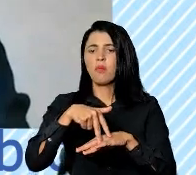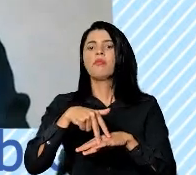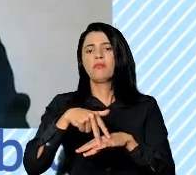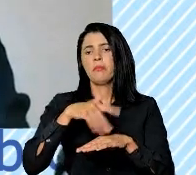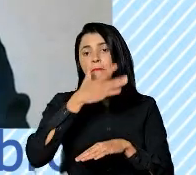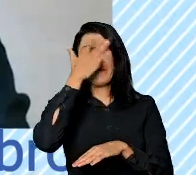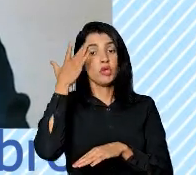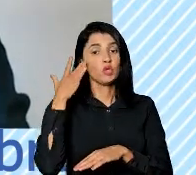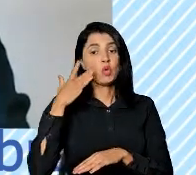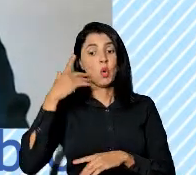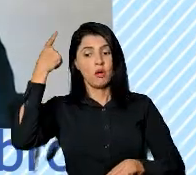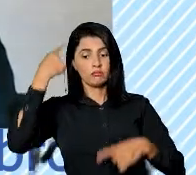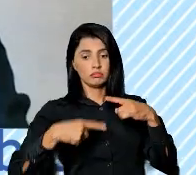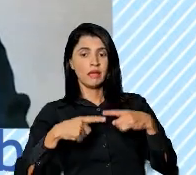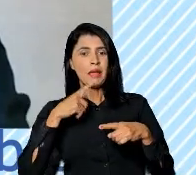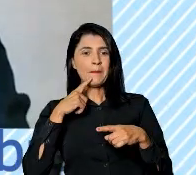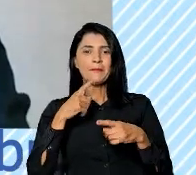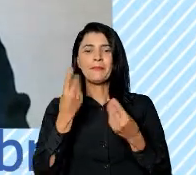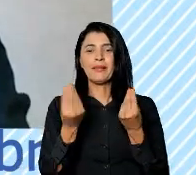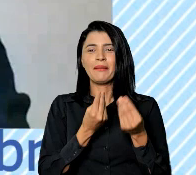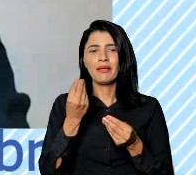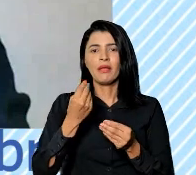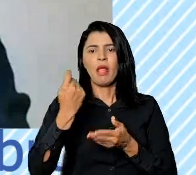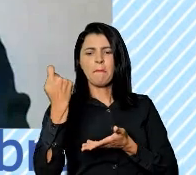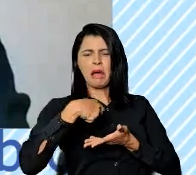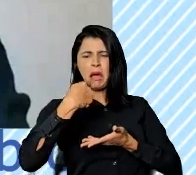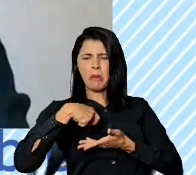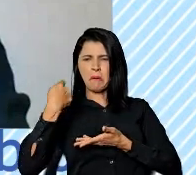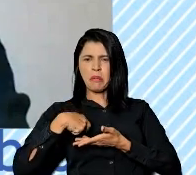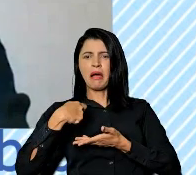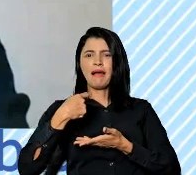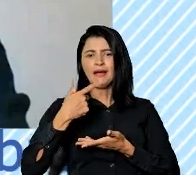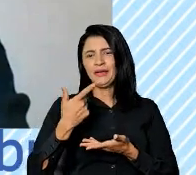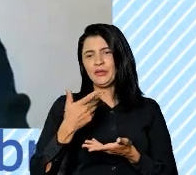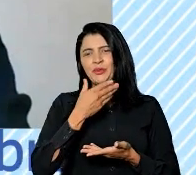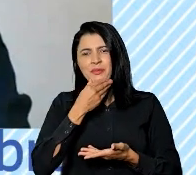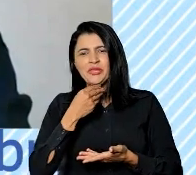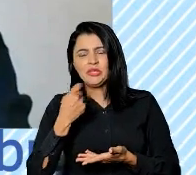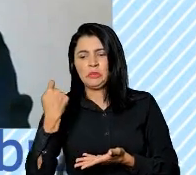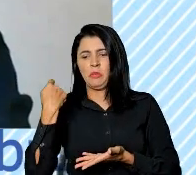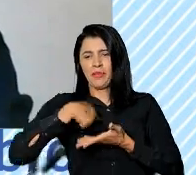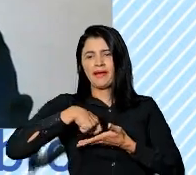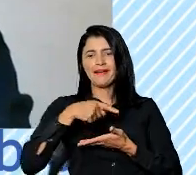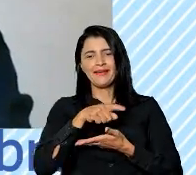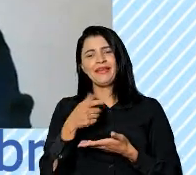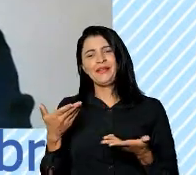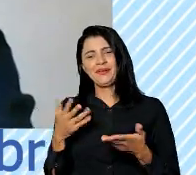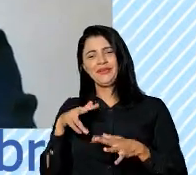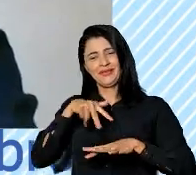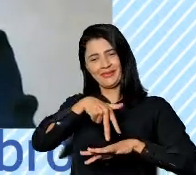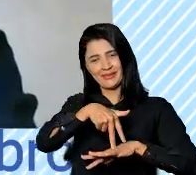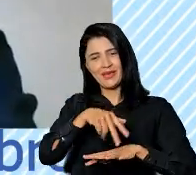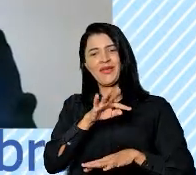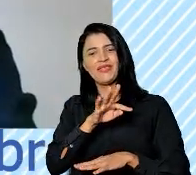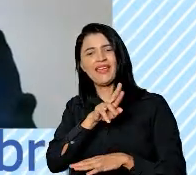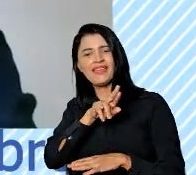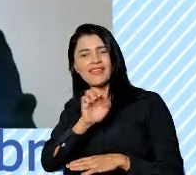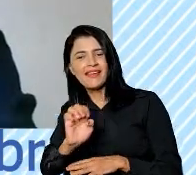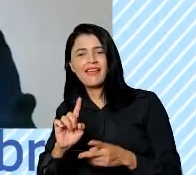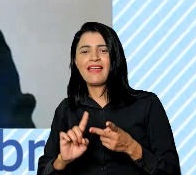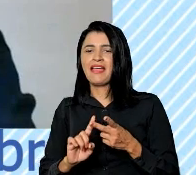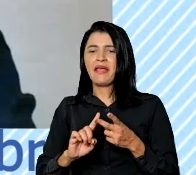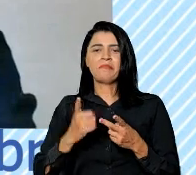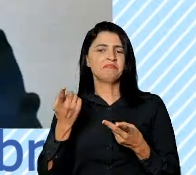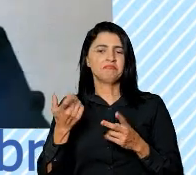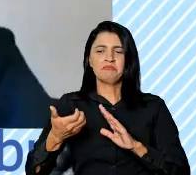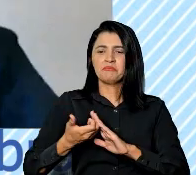para romper com todas aquelas sentenças sociais do machismo e hoje estarem aqui no TRF, estarem no parlamento, estarem em todos